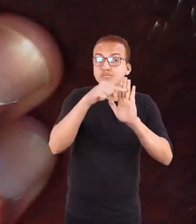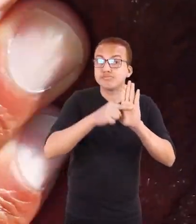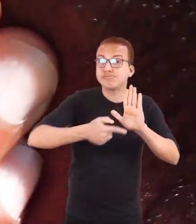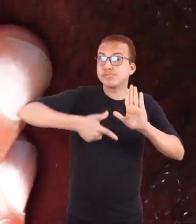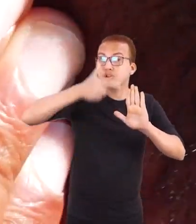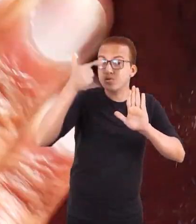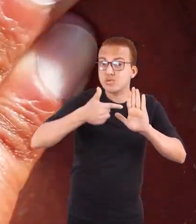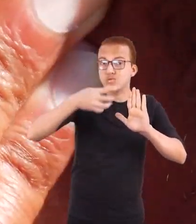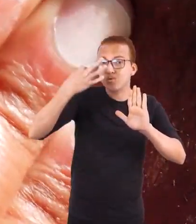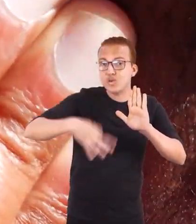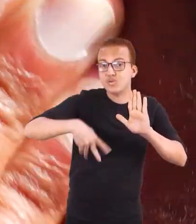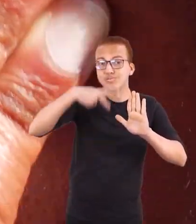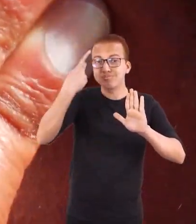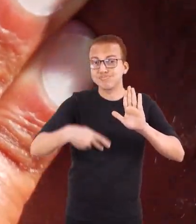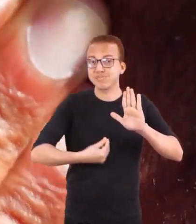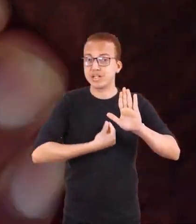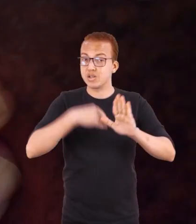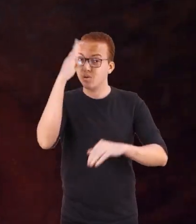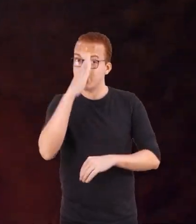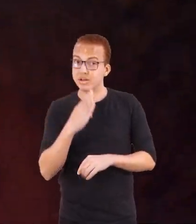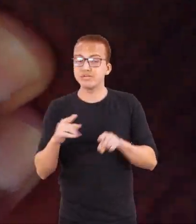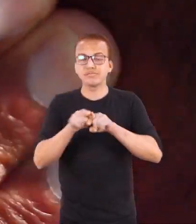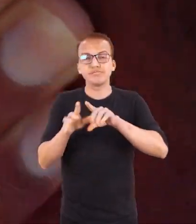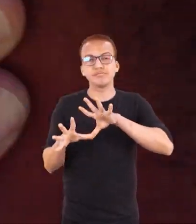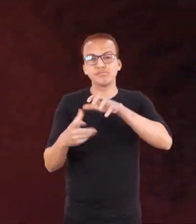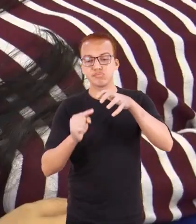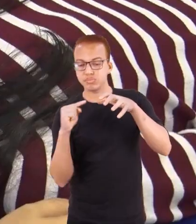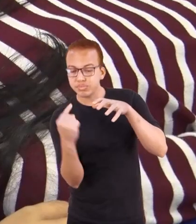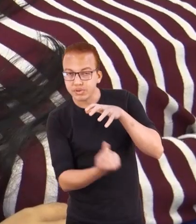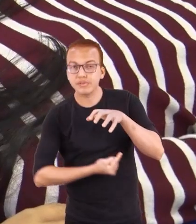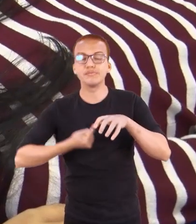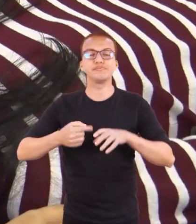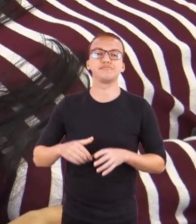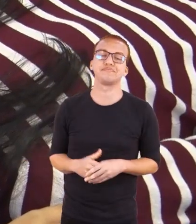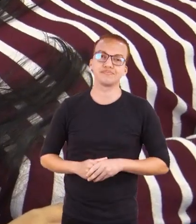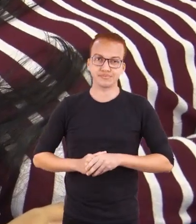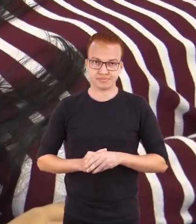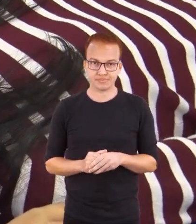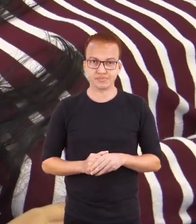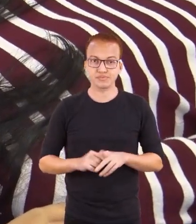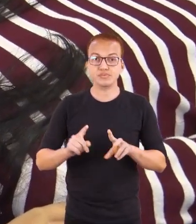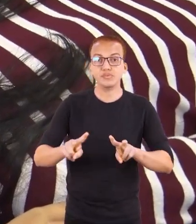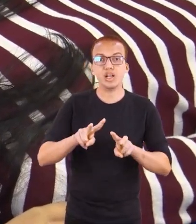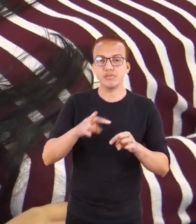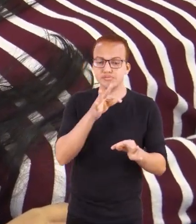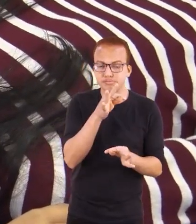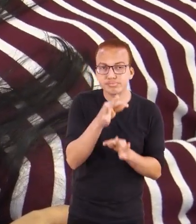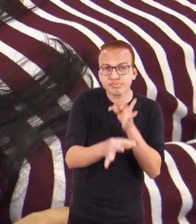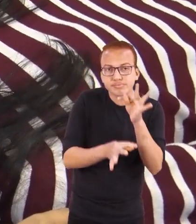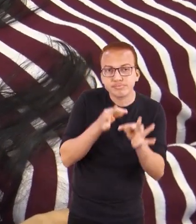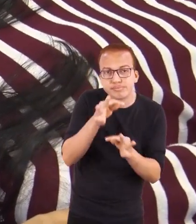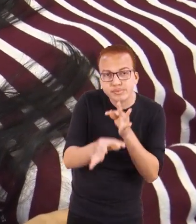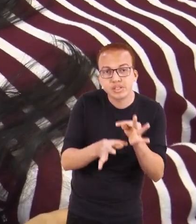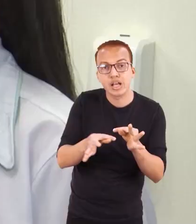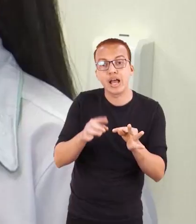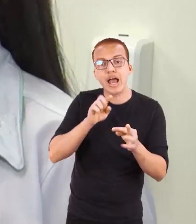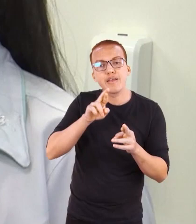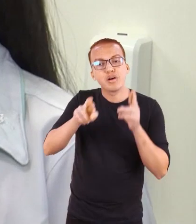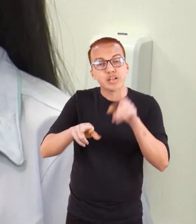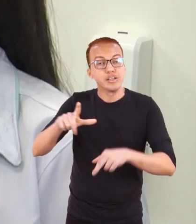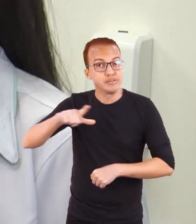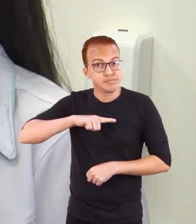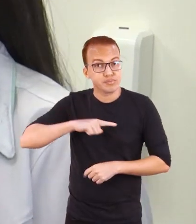é a segunda dor crônica mais prevalente no Brasil e no mundo. Com os resultados da aplicação do tratamento fisioterapêutico,